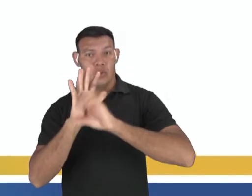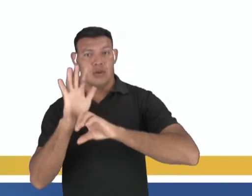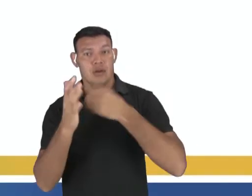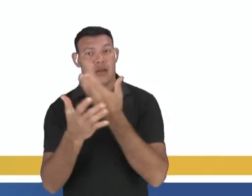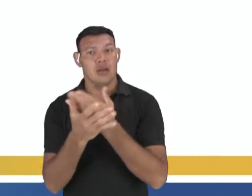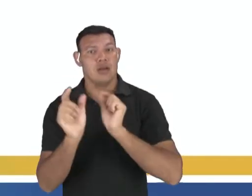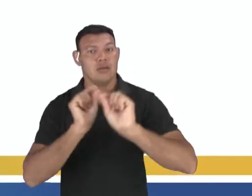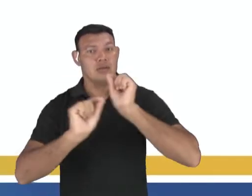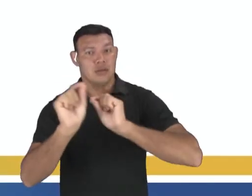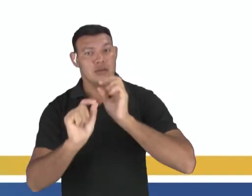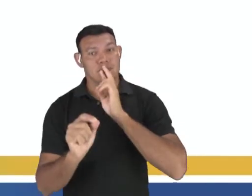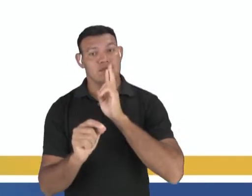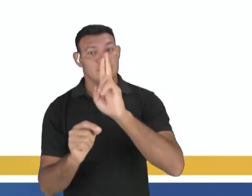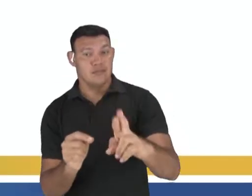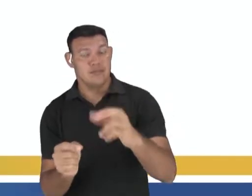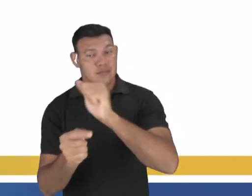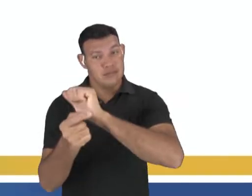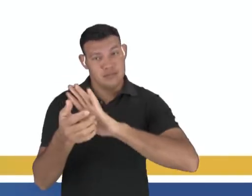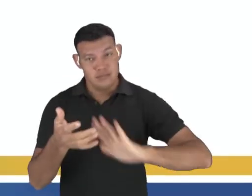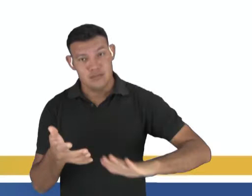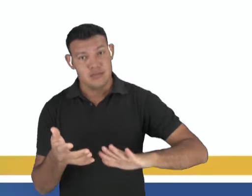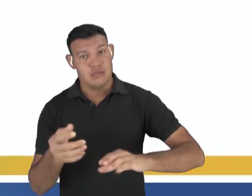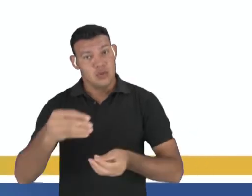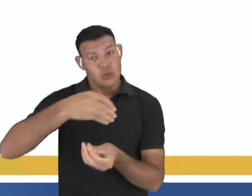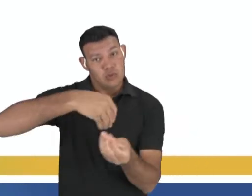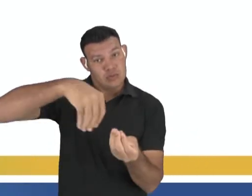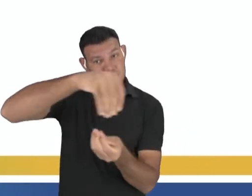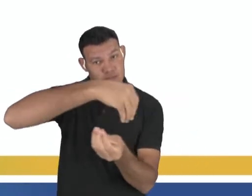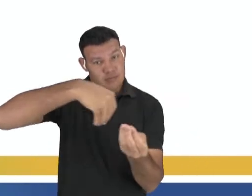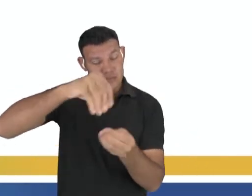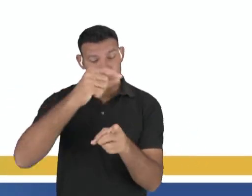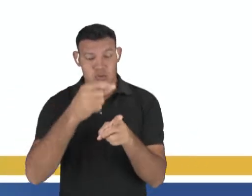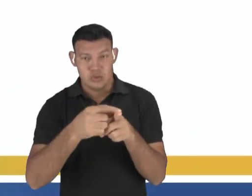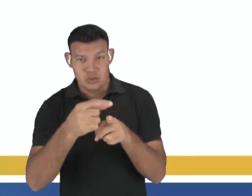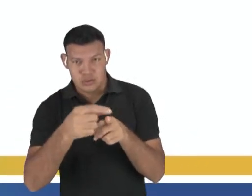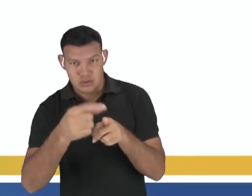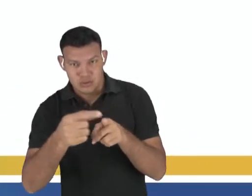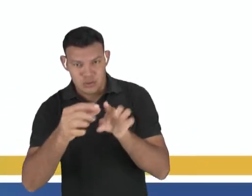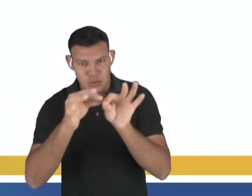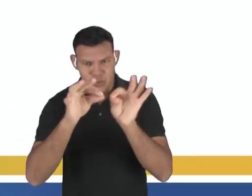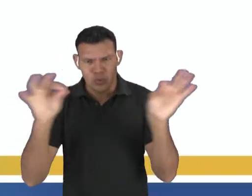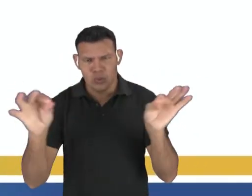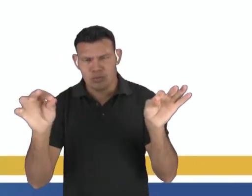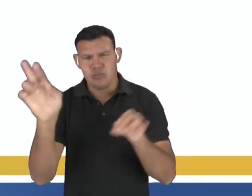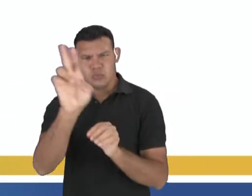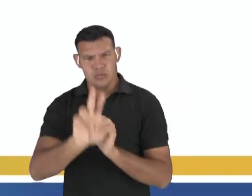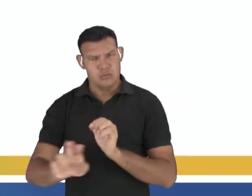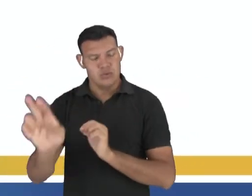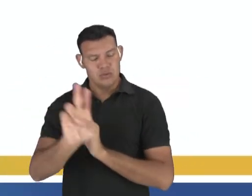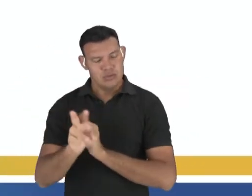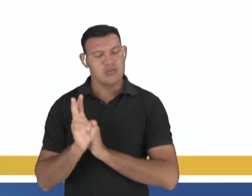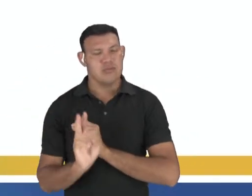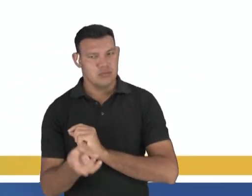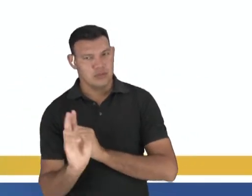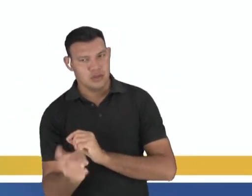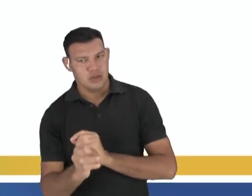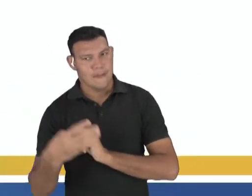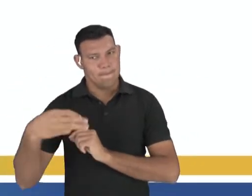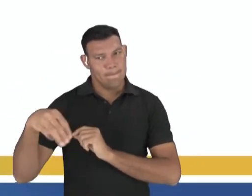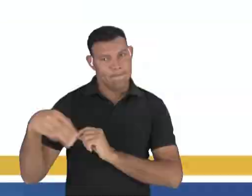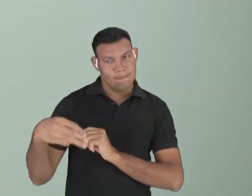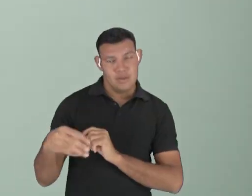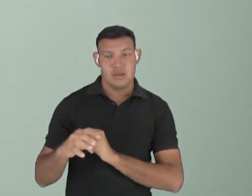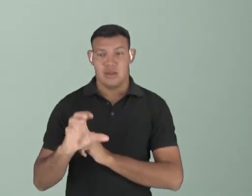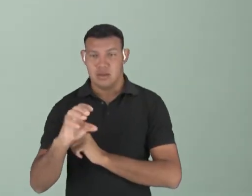será a resolução de exercícios que envolvem as unidades de medidas de comprimento mais usuais, como metro,